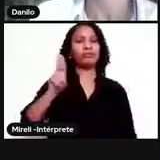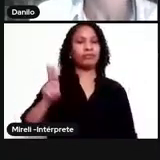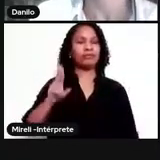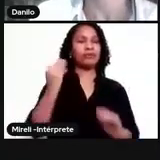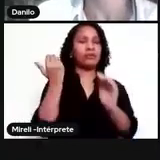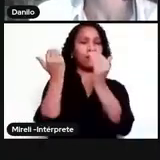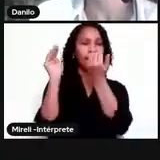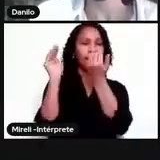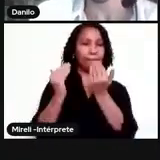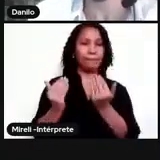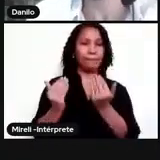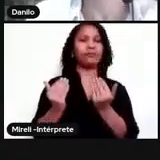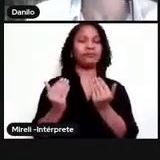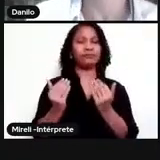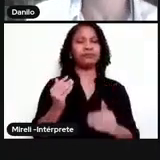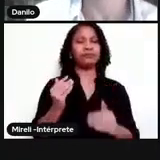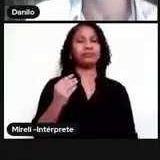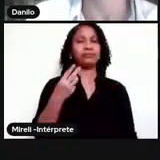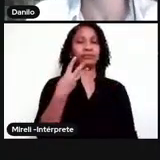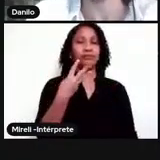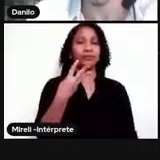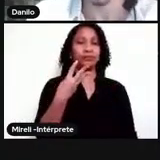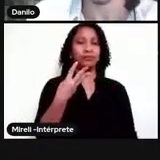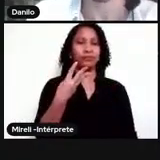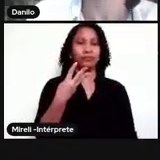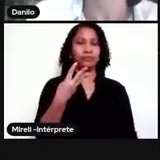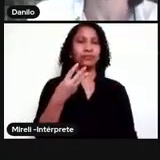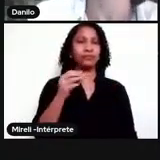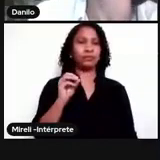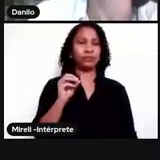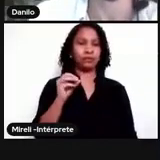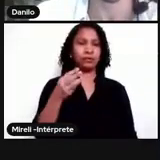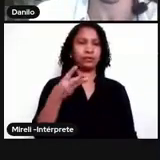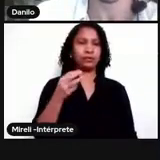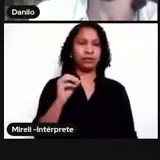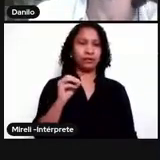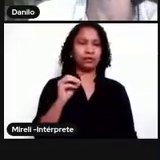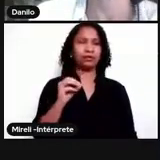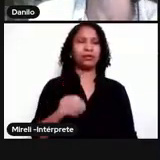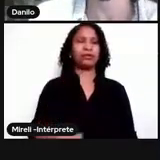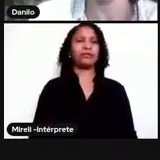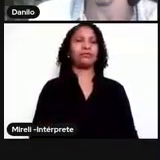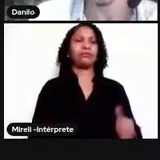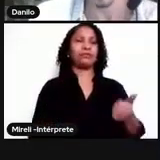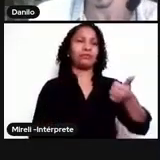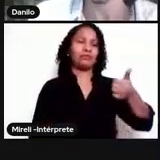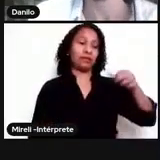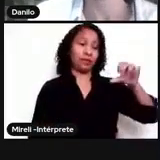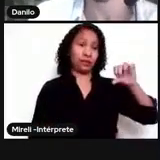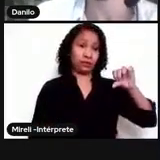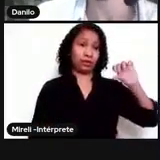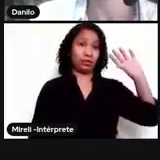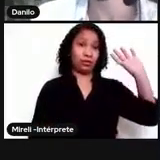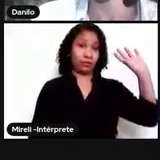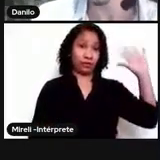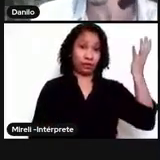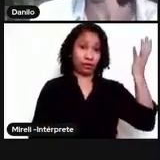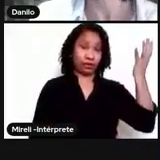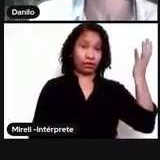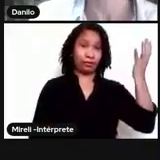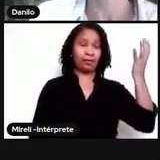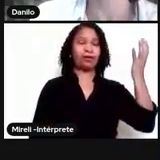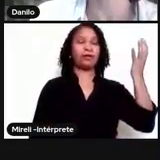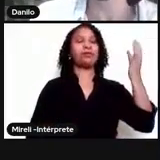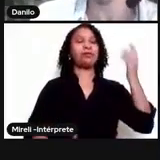análise, foram 30 variáveis, sendo delas 19 variáveis climáticas, mais a